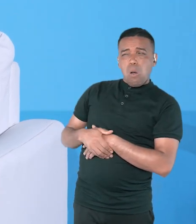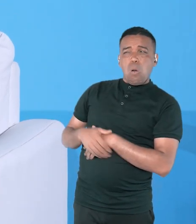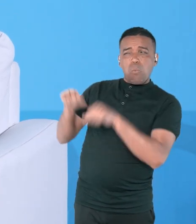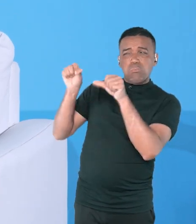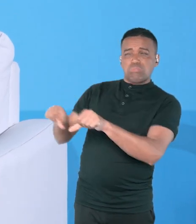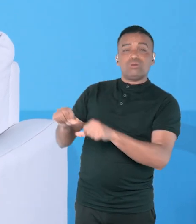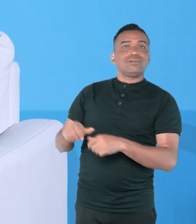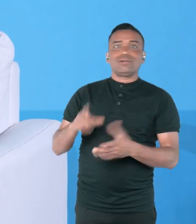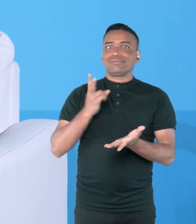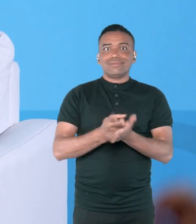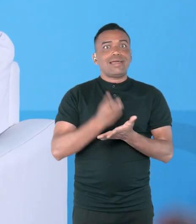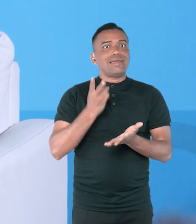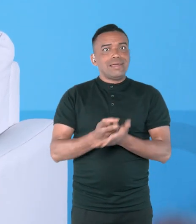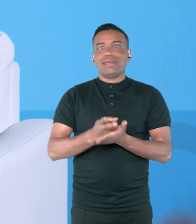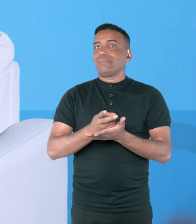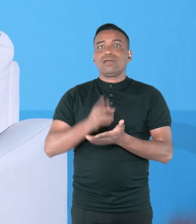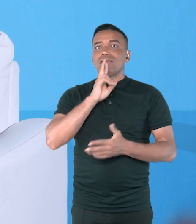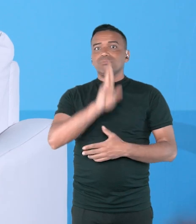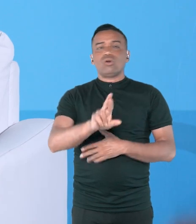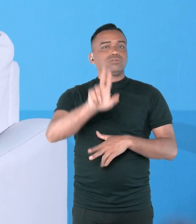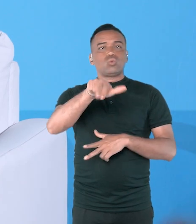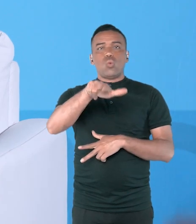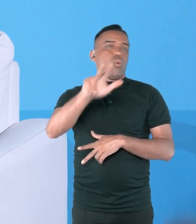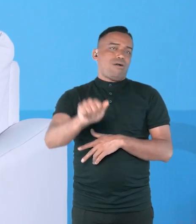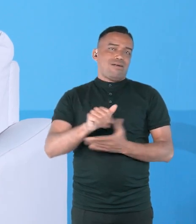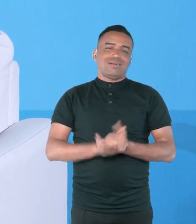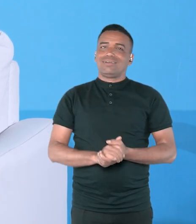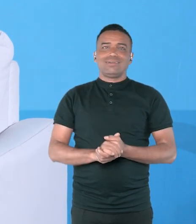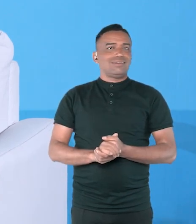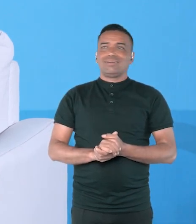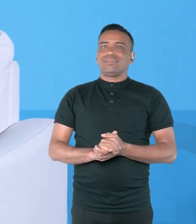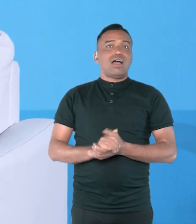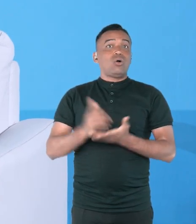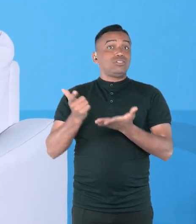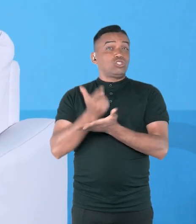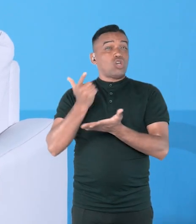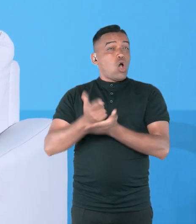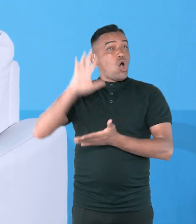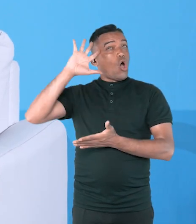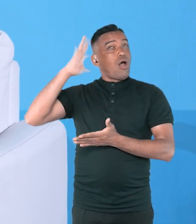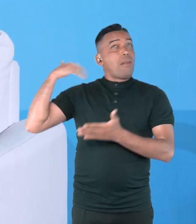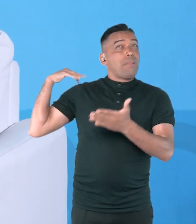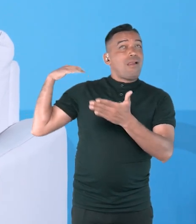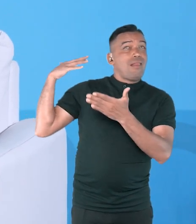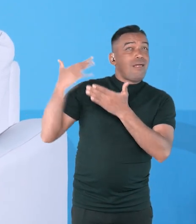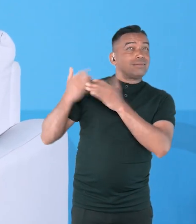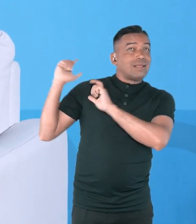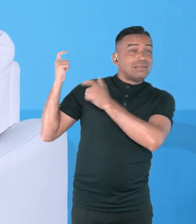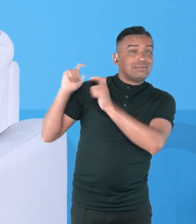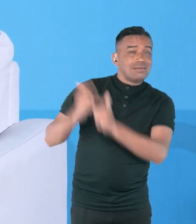Está tudo ali, sempre, rodando. A gente nunca vai resolver, os clássicos atravessam os séculos.